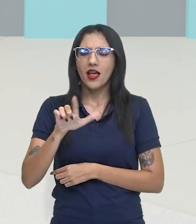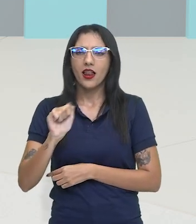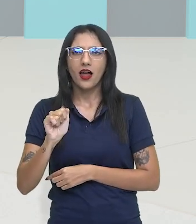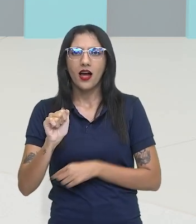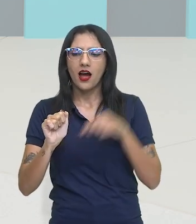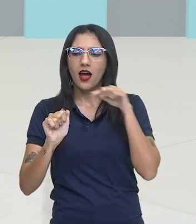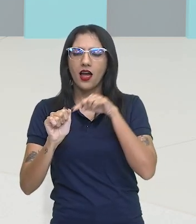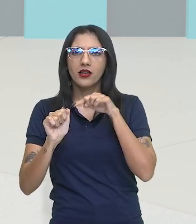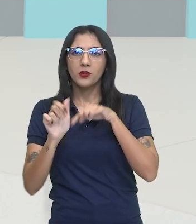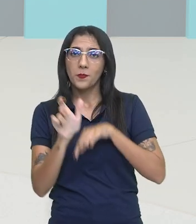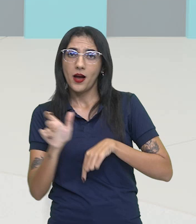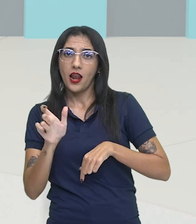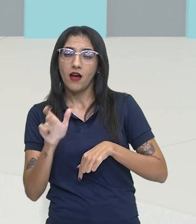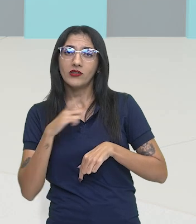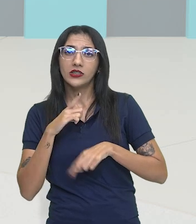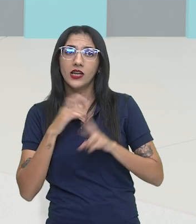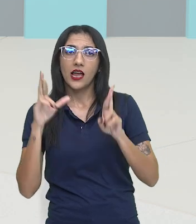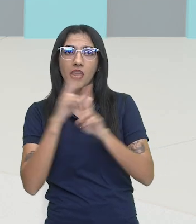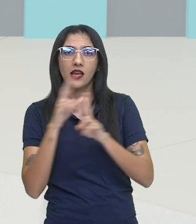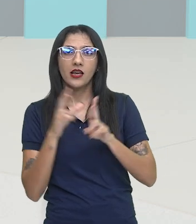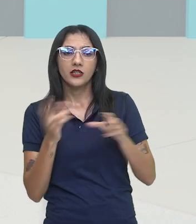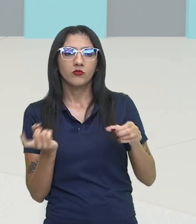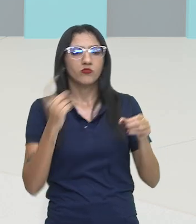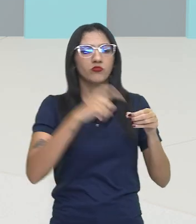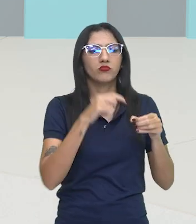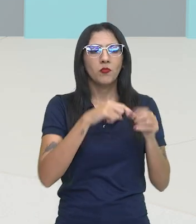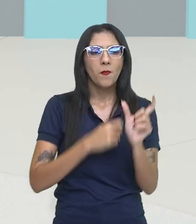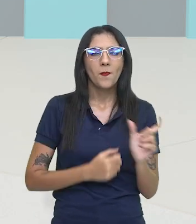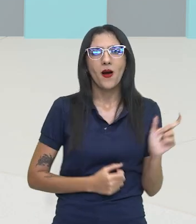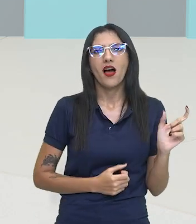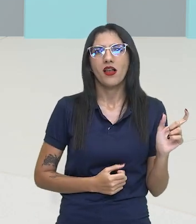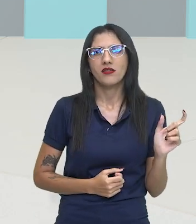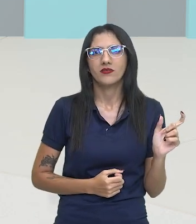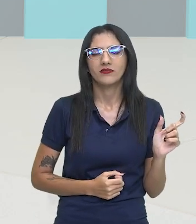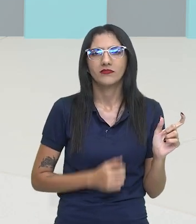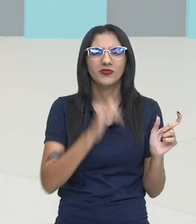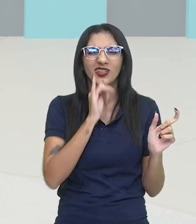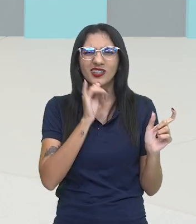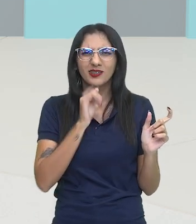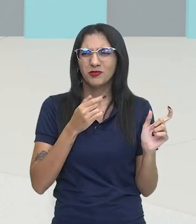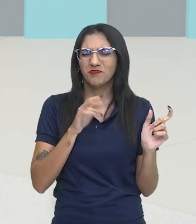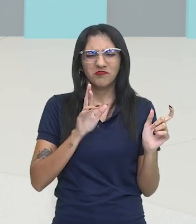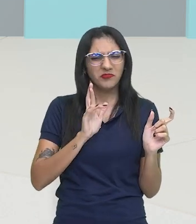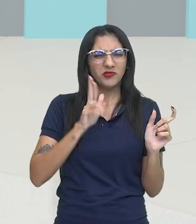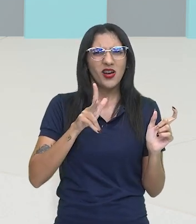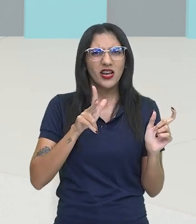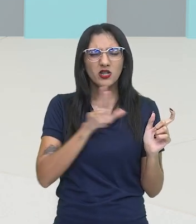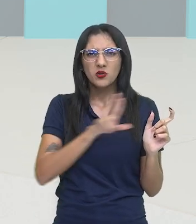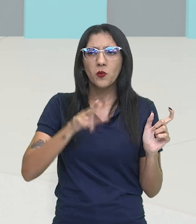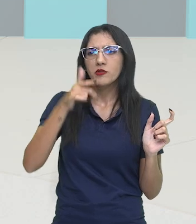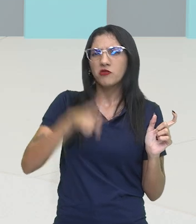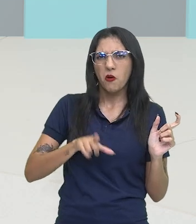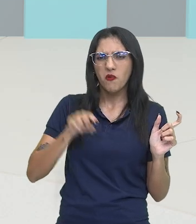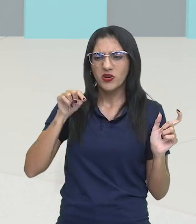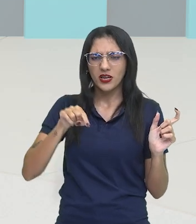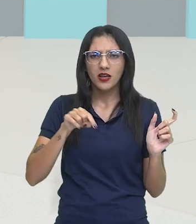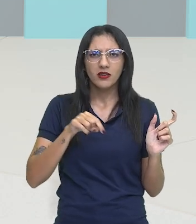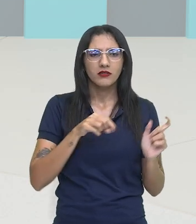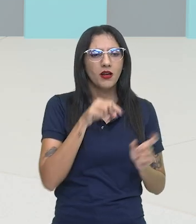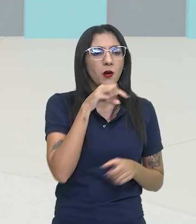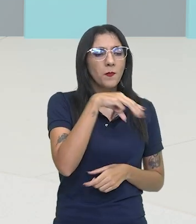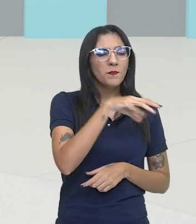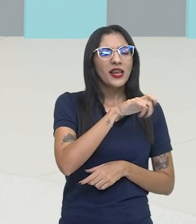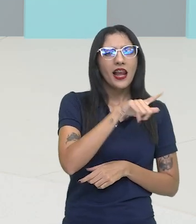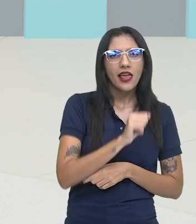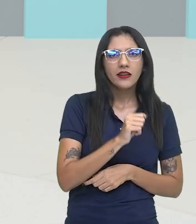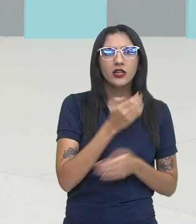Milena, justamente porque fica estranho eu repetir duas vezes o nome Milena. Milena